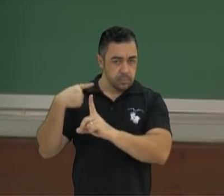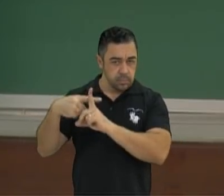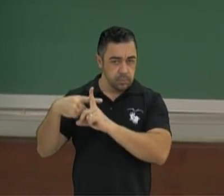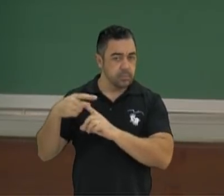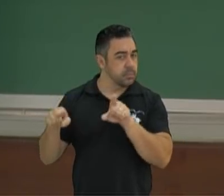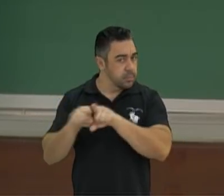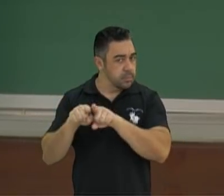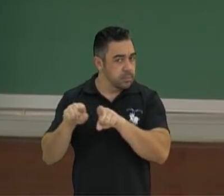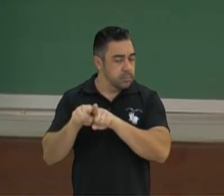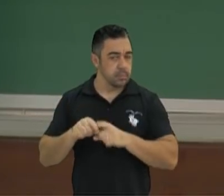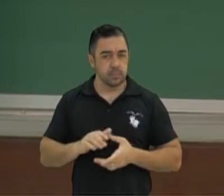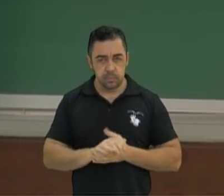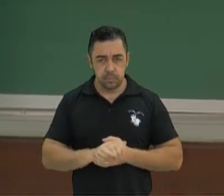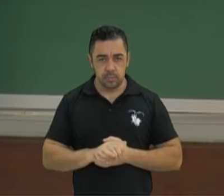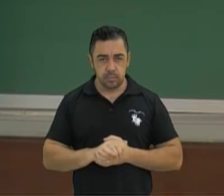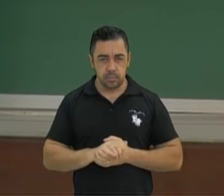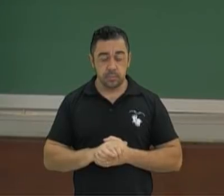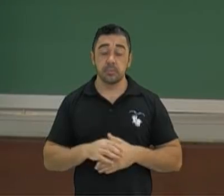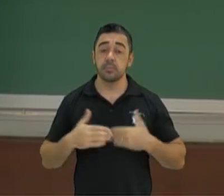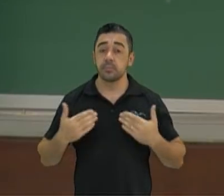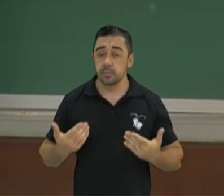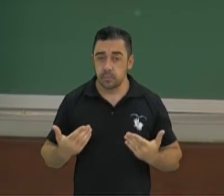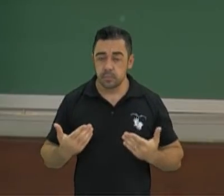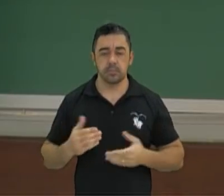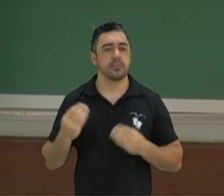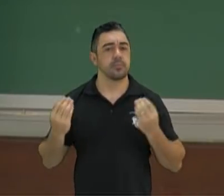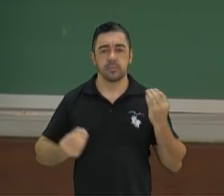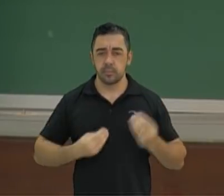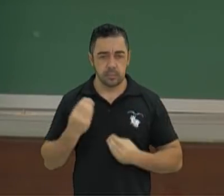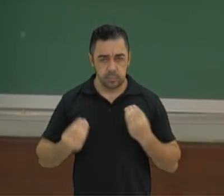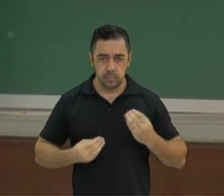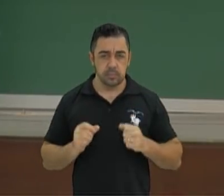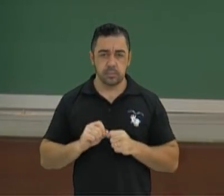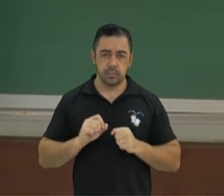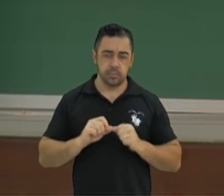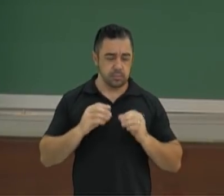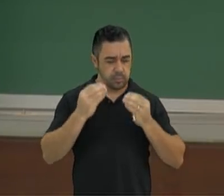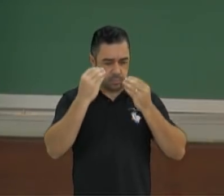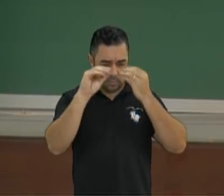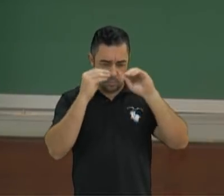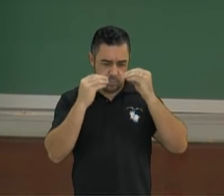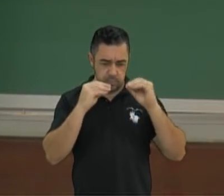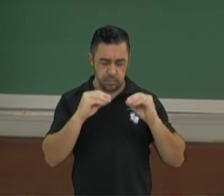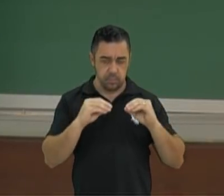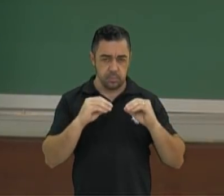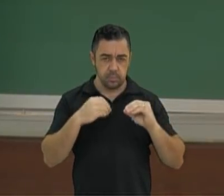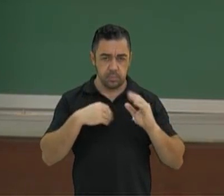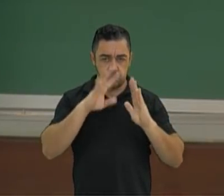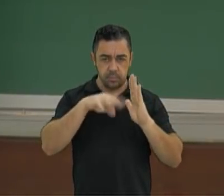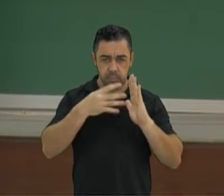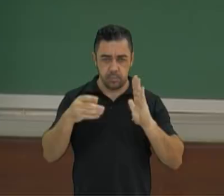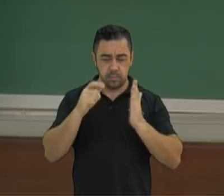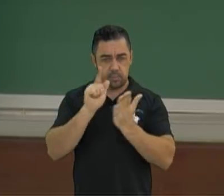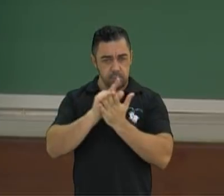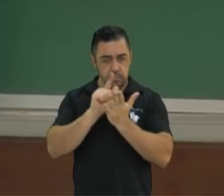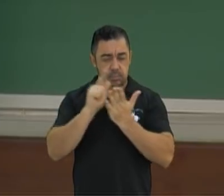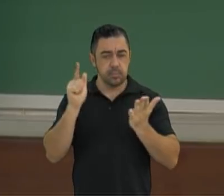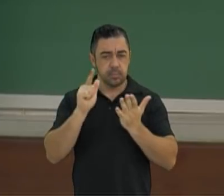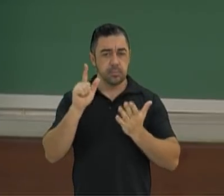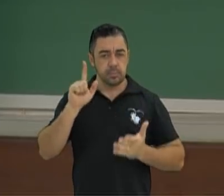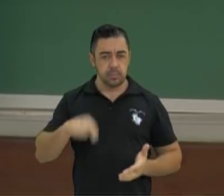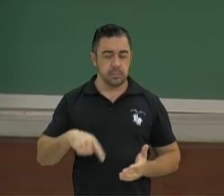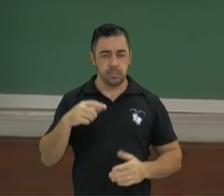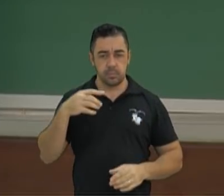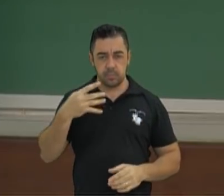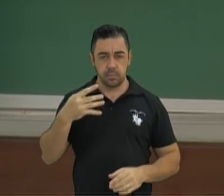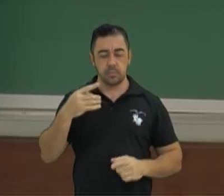resultado positivo. Como eu faria isso? Eu armaria minha continha lá no meu rascunho e faria